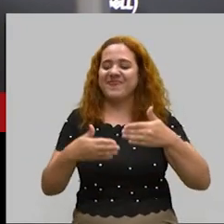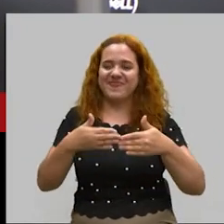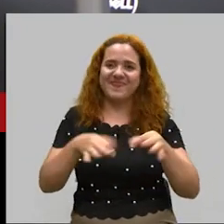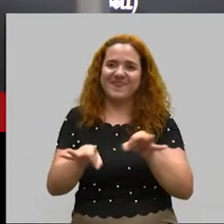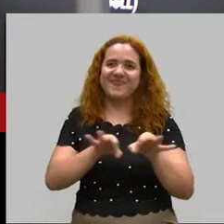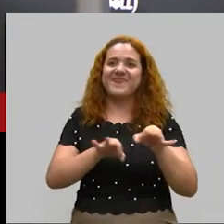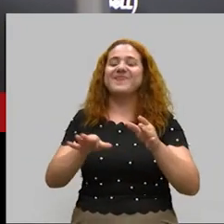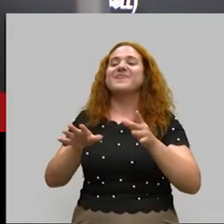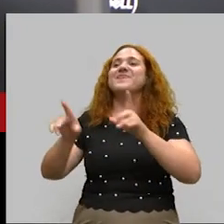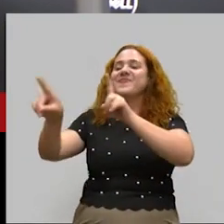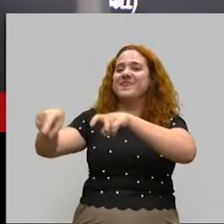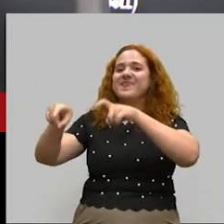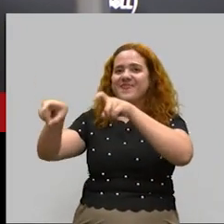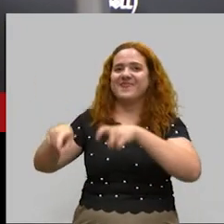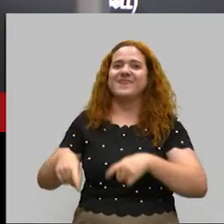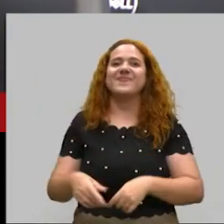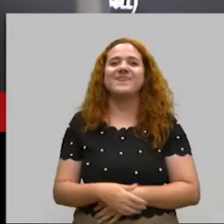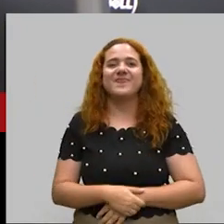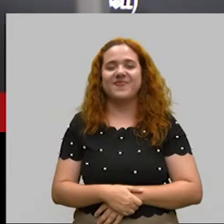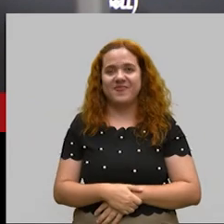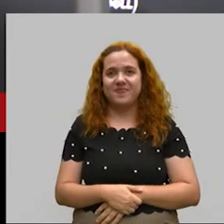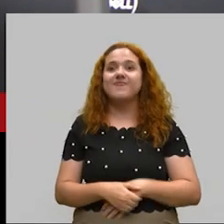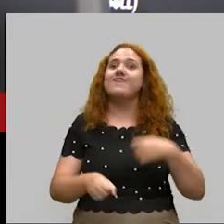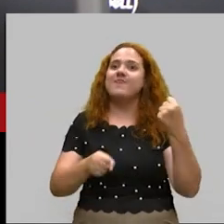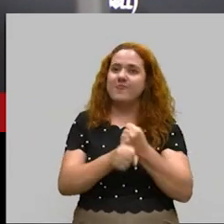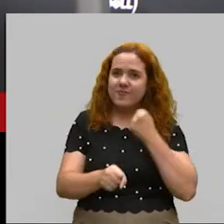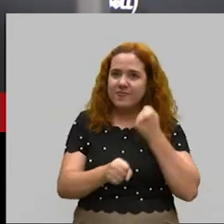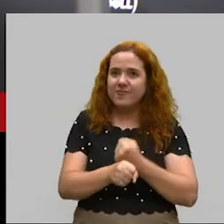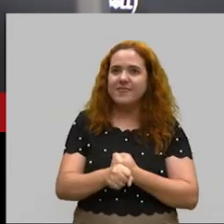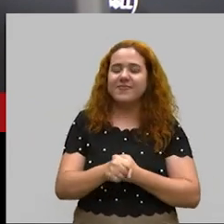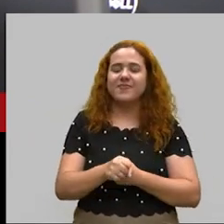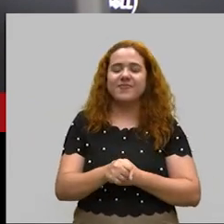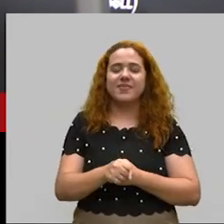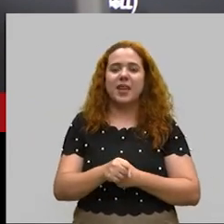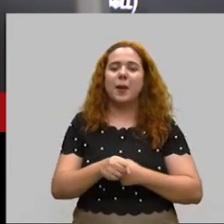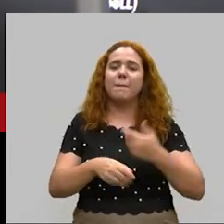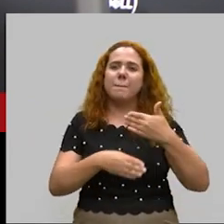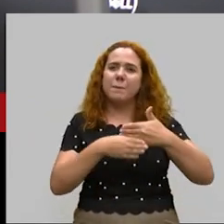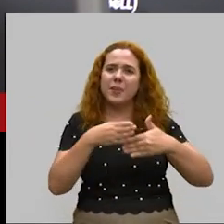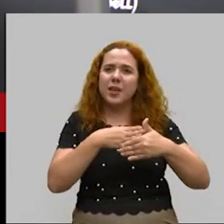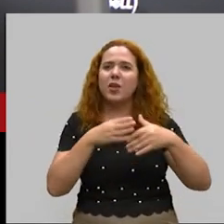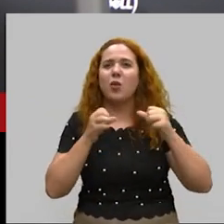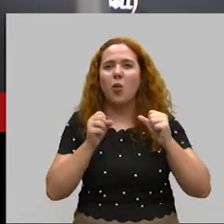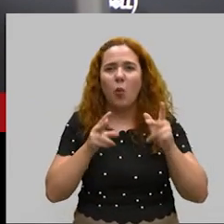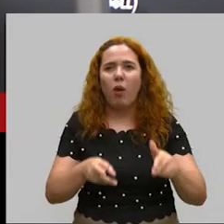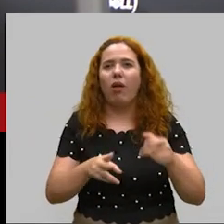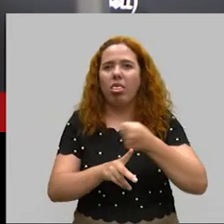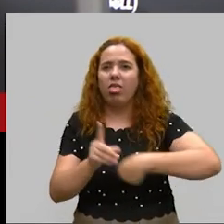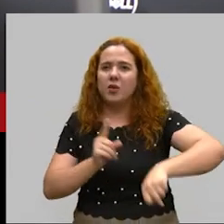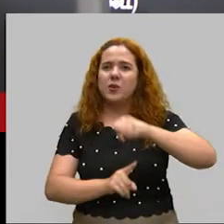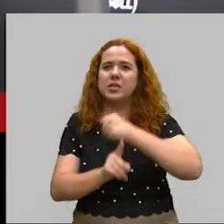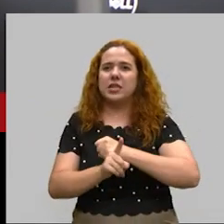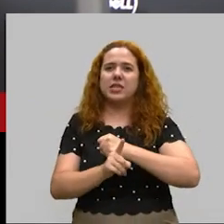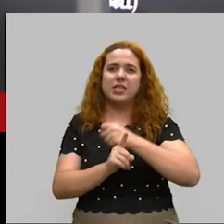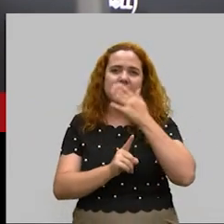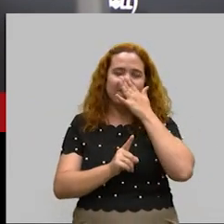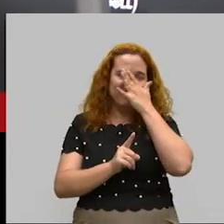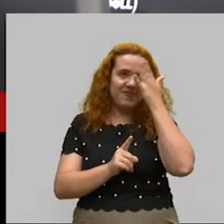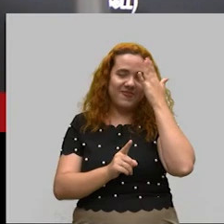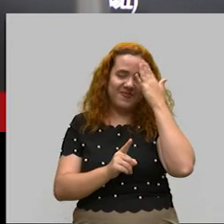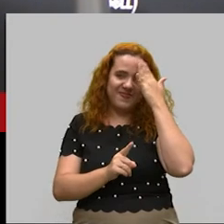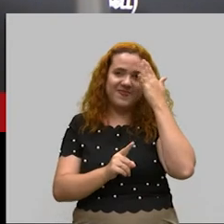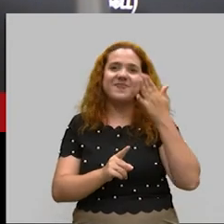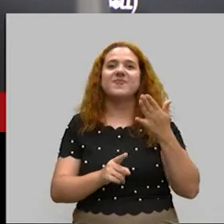educação do Campo né que seja e construída né com esses pilares da sociedade que são os paos tradicionais os seus saberes a agra